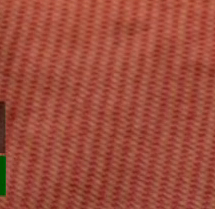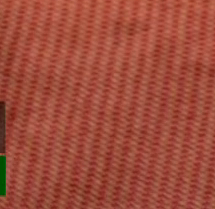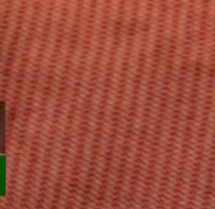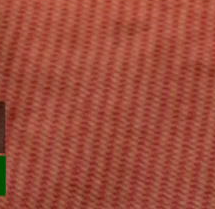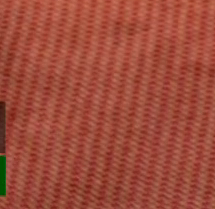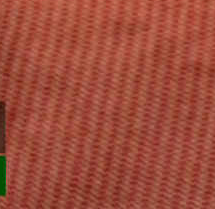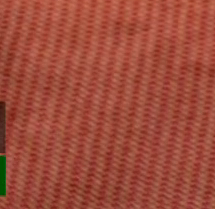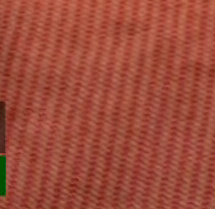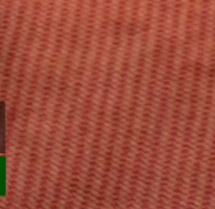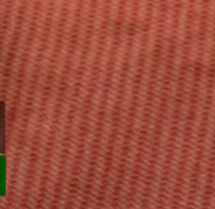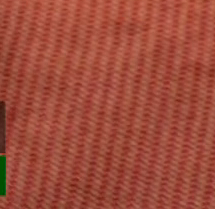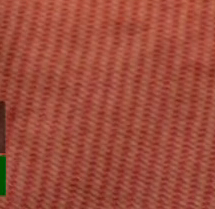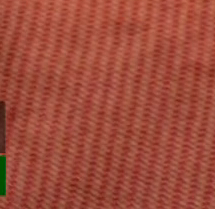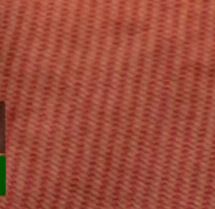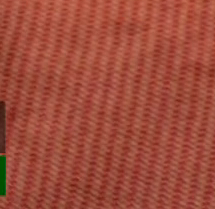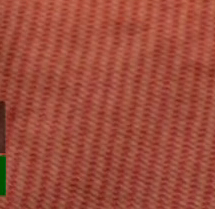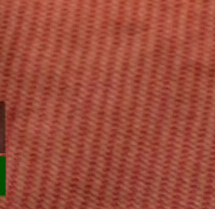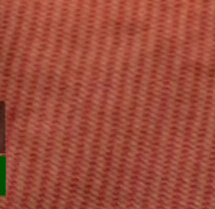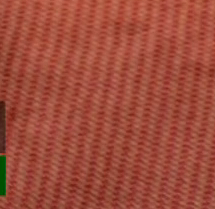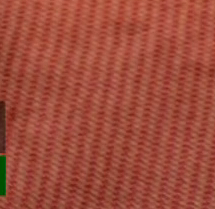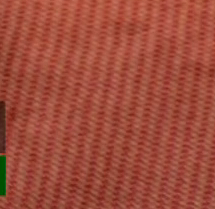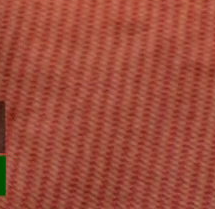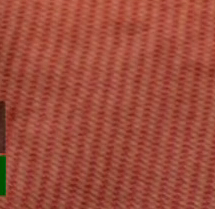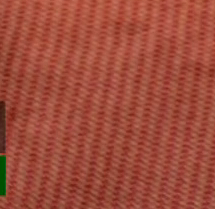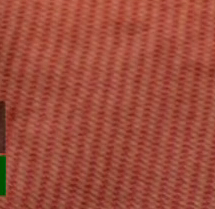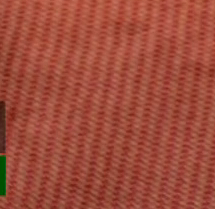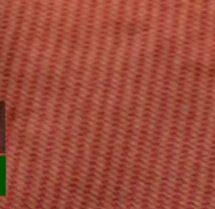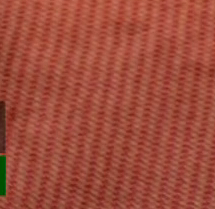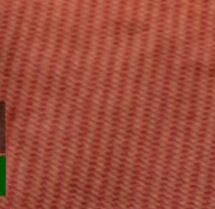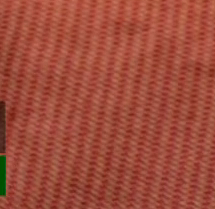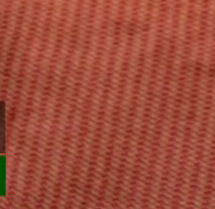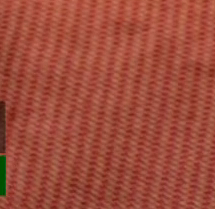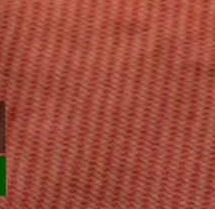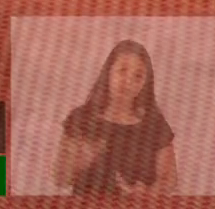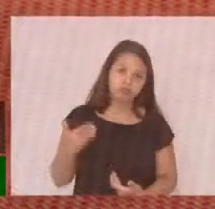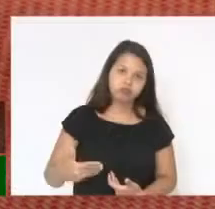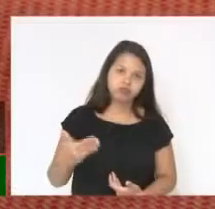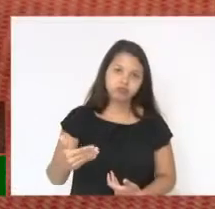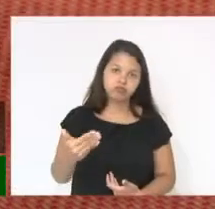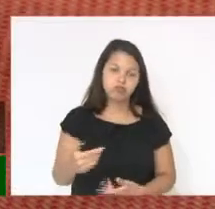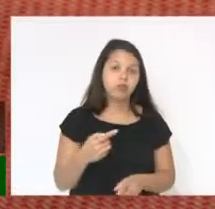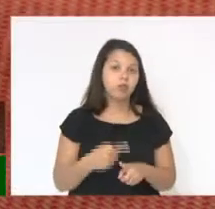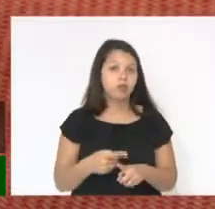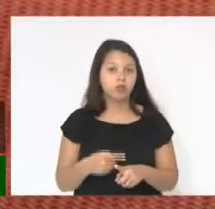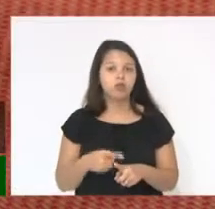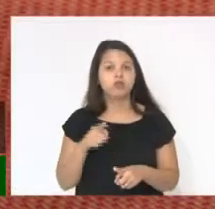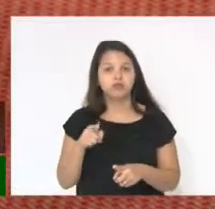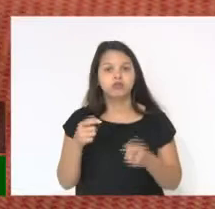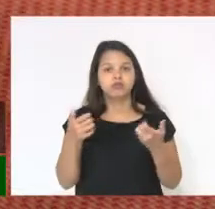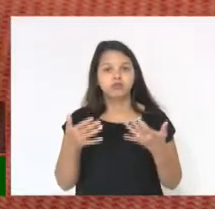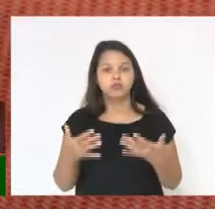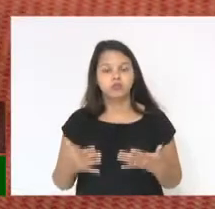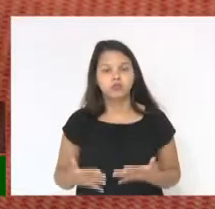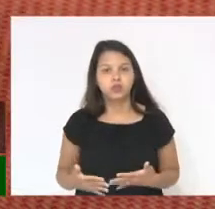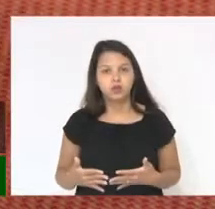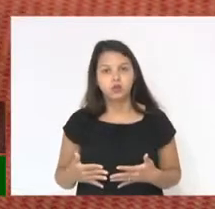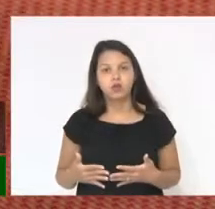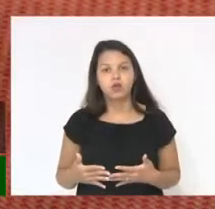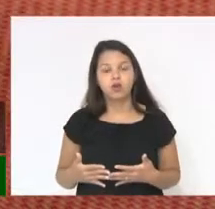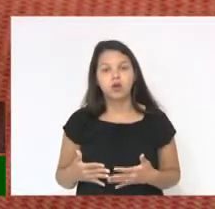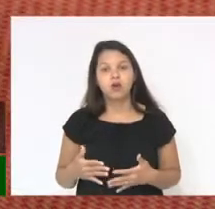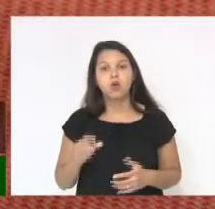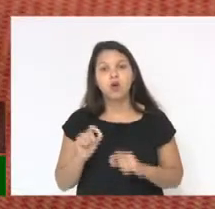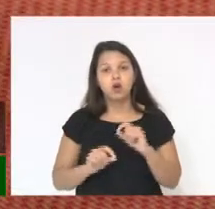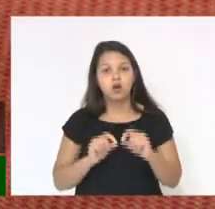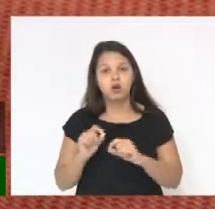e a gente vai cansando, porque, e como Vossa Excelência fez menção, de quem que as pessoas